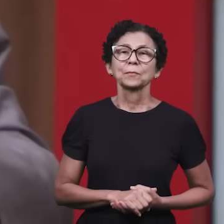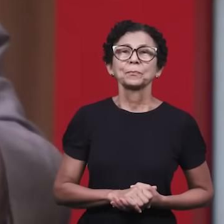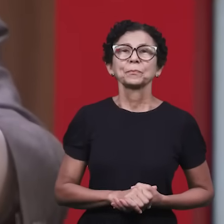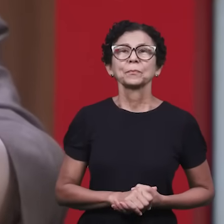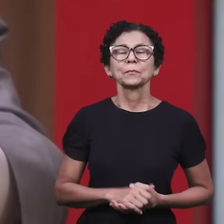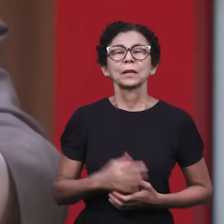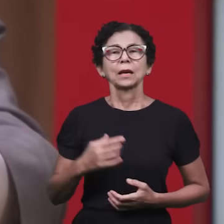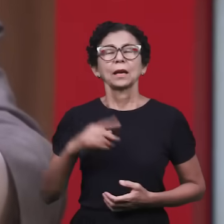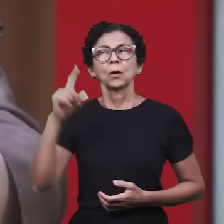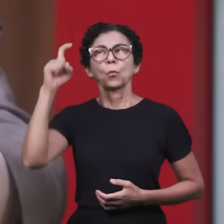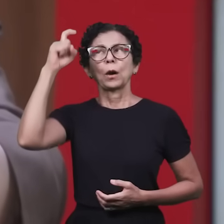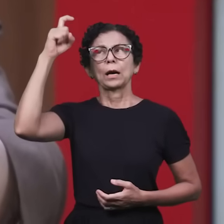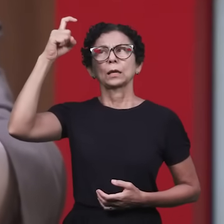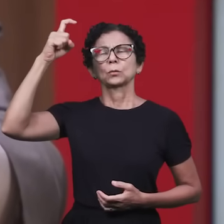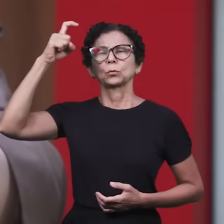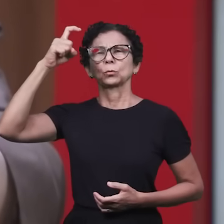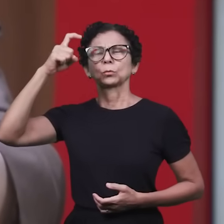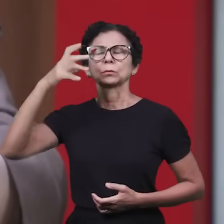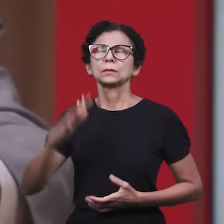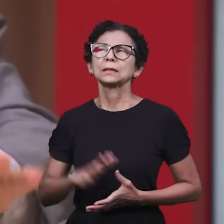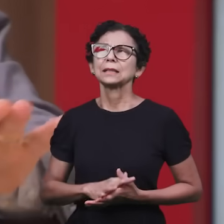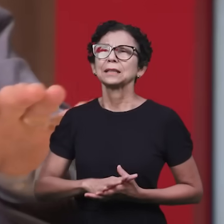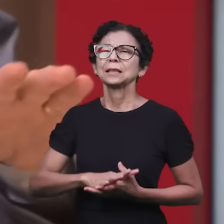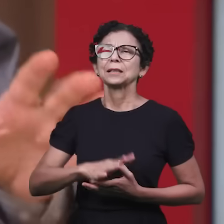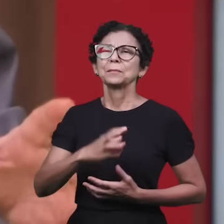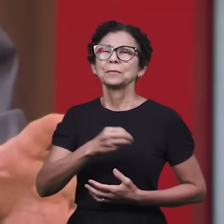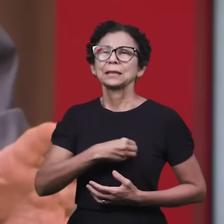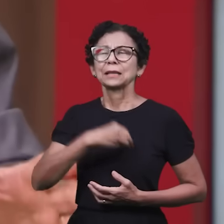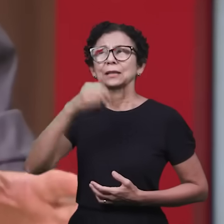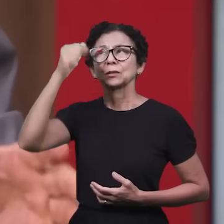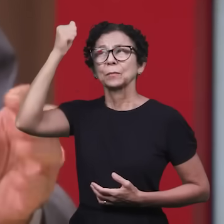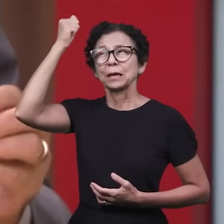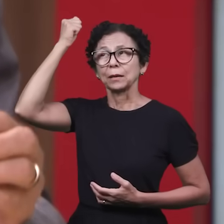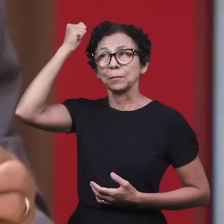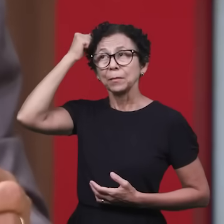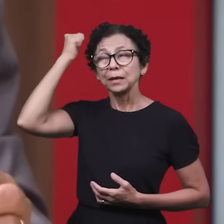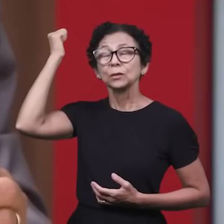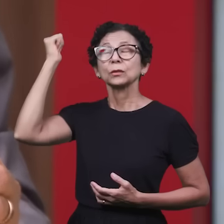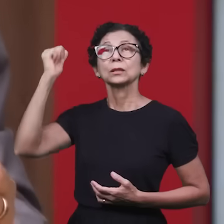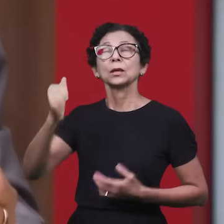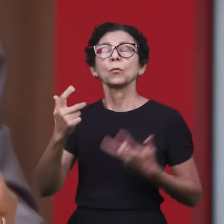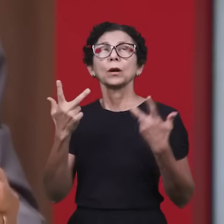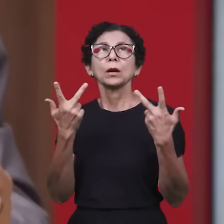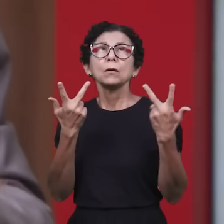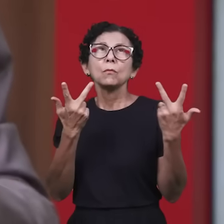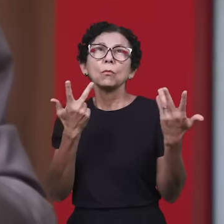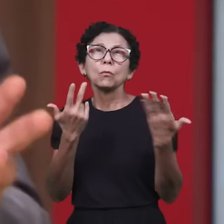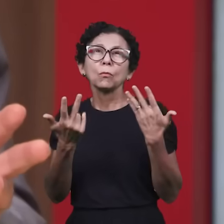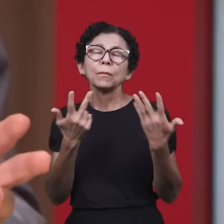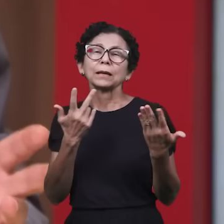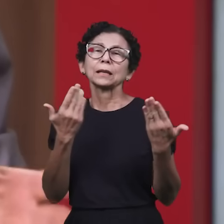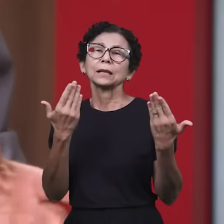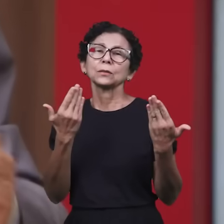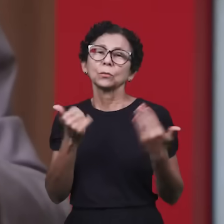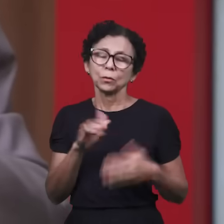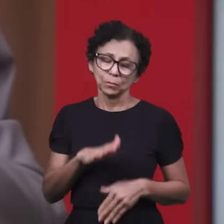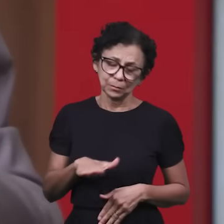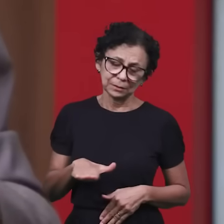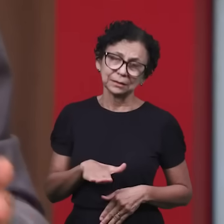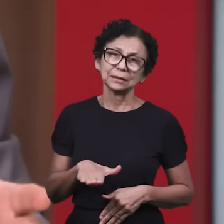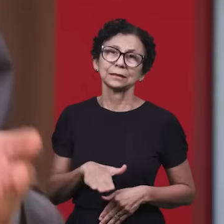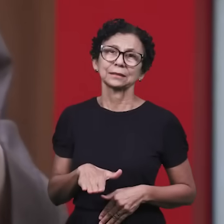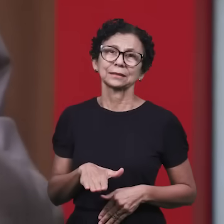sigo a orientação e a obediência ao Senhor. Uma coisa que criança não tem. Então, é totalmente dispensável, inútil, e não tem